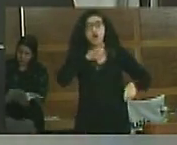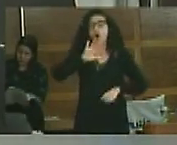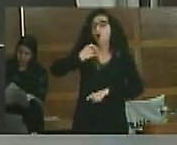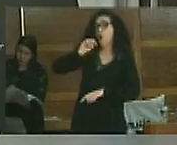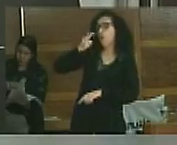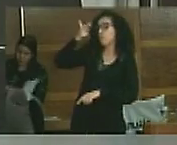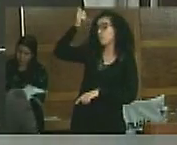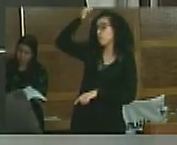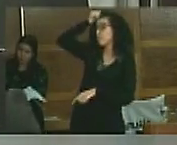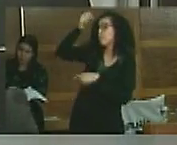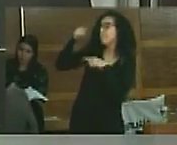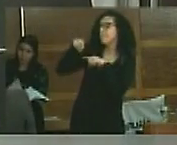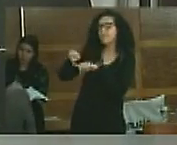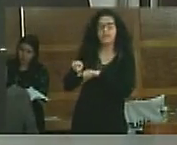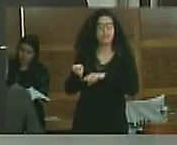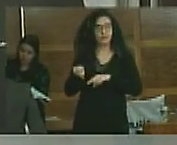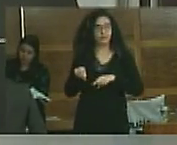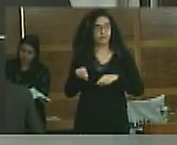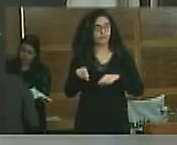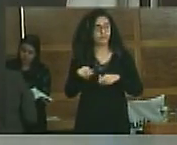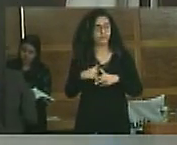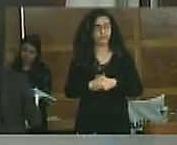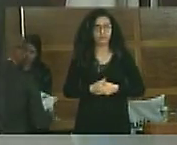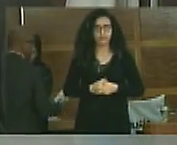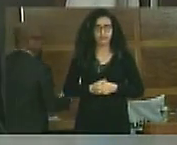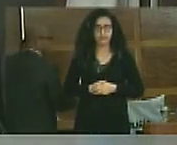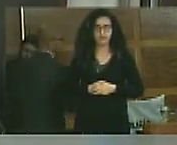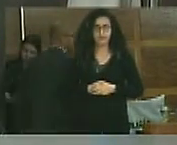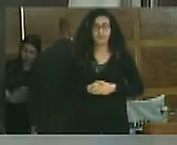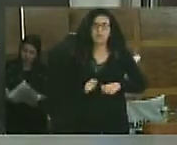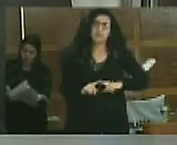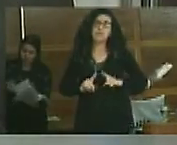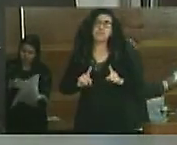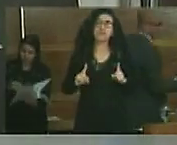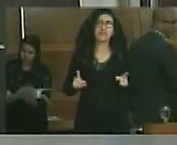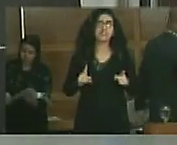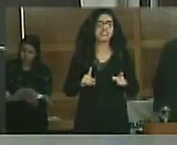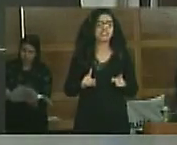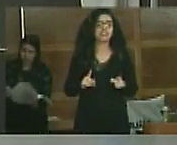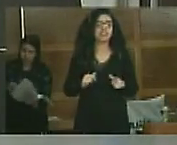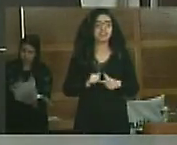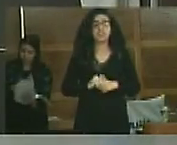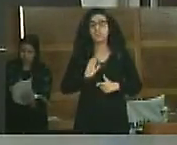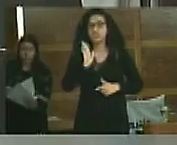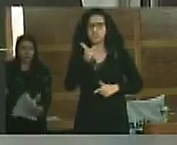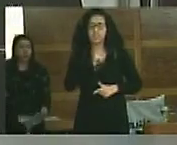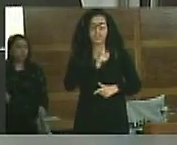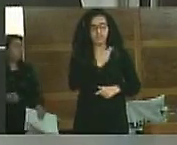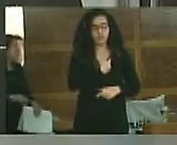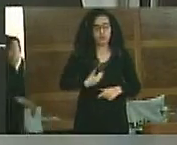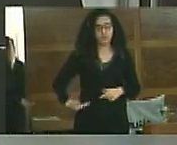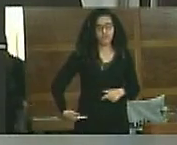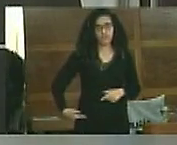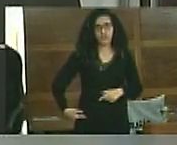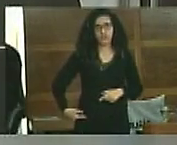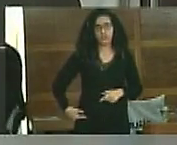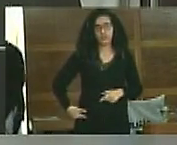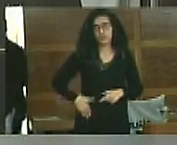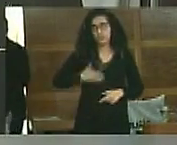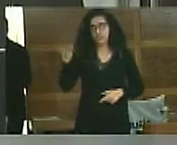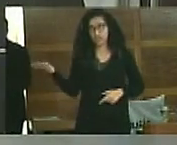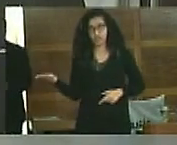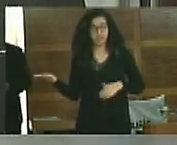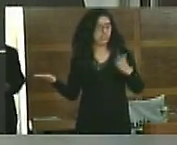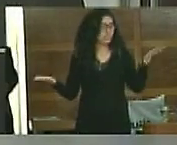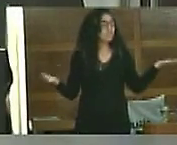botar culpa no outro. Não é isso, Tite? Sendo que já passou a esquerda e já passou a direita no poder. E o que foi feito